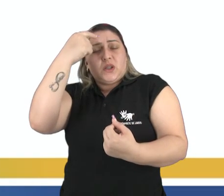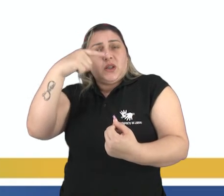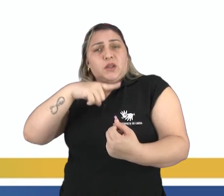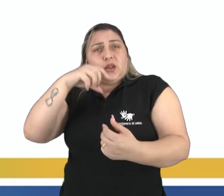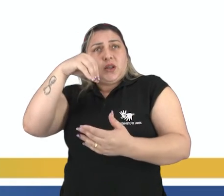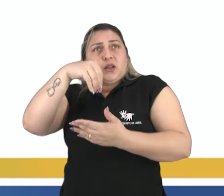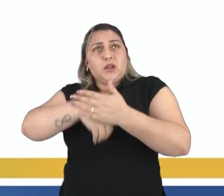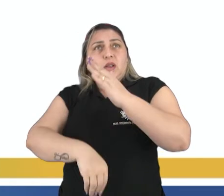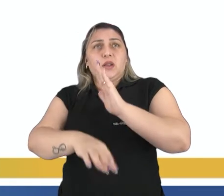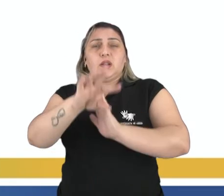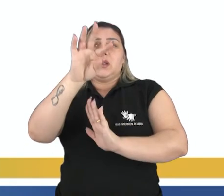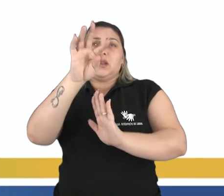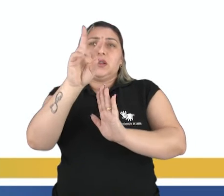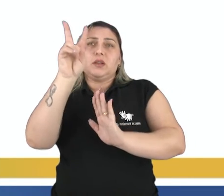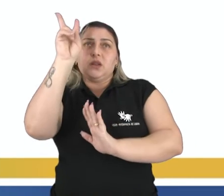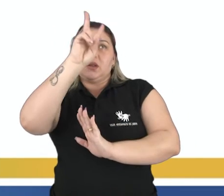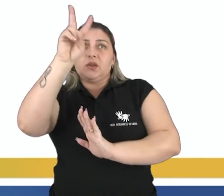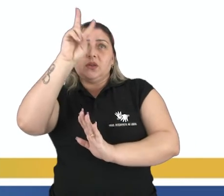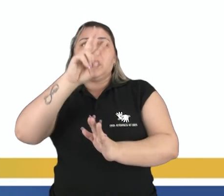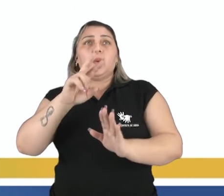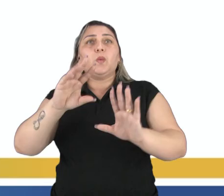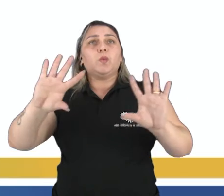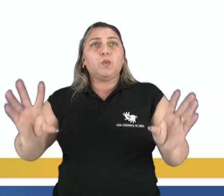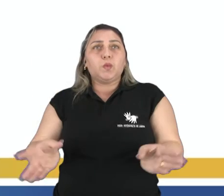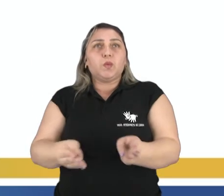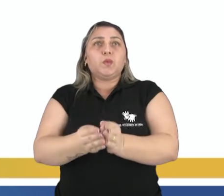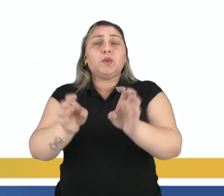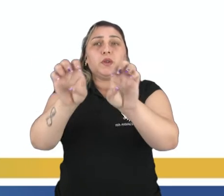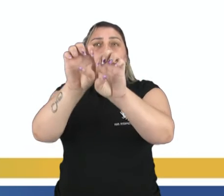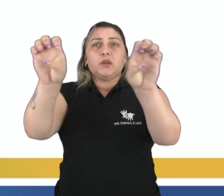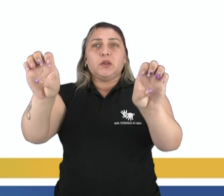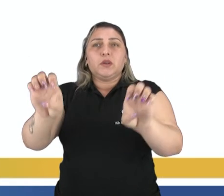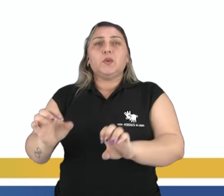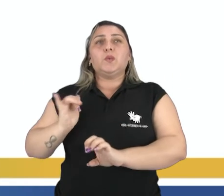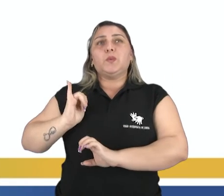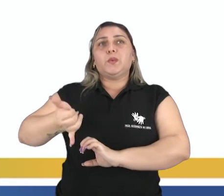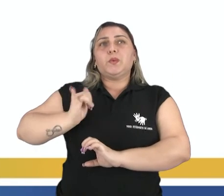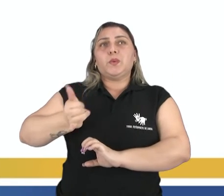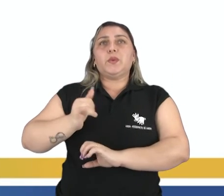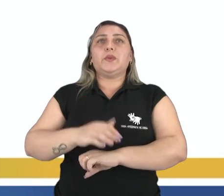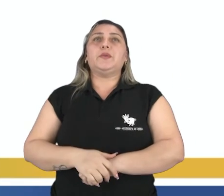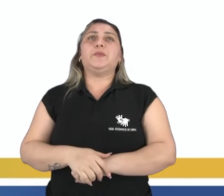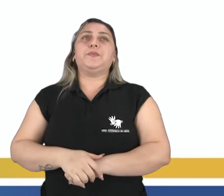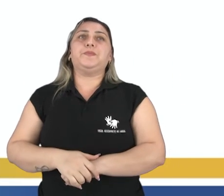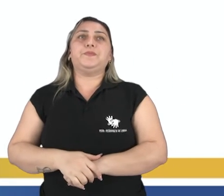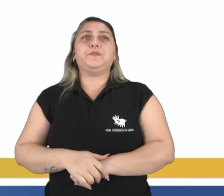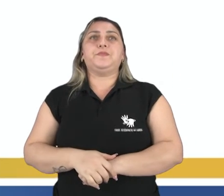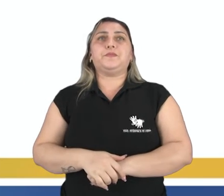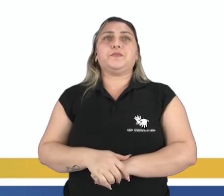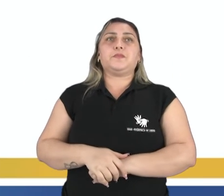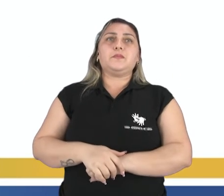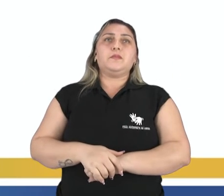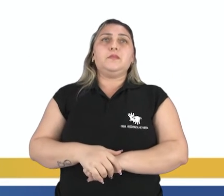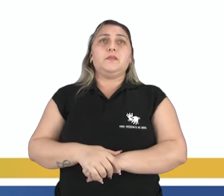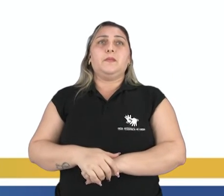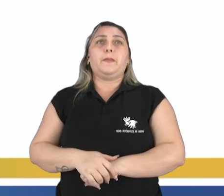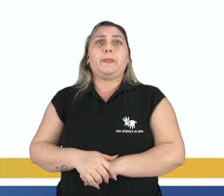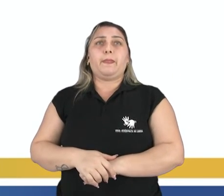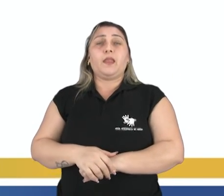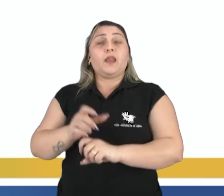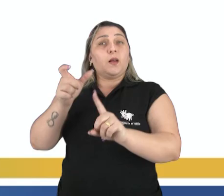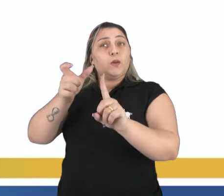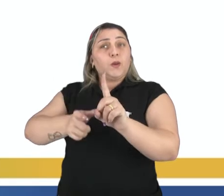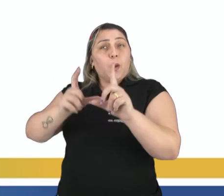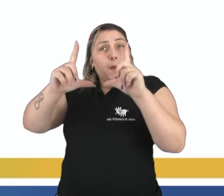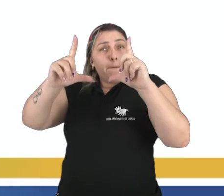daquela história, tá certo? E aqui nós temos um pequeno resumo sobre isso, sobre a estrutura narrativa, tá? Que você pode